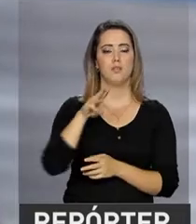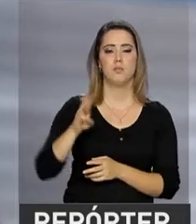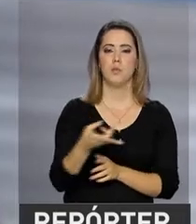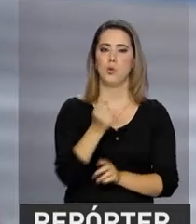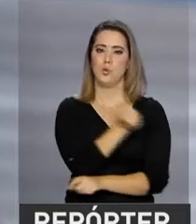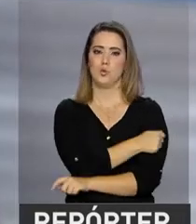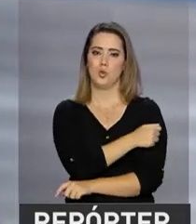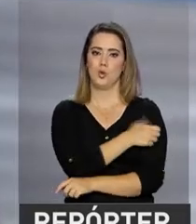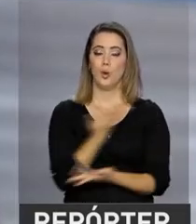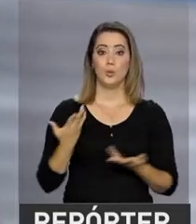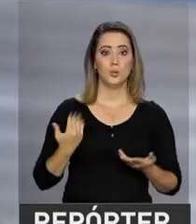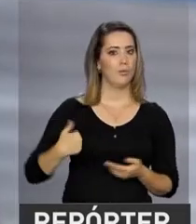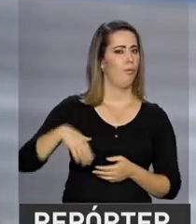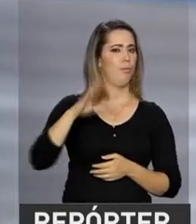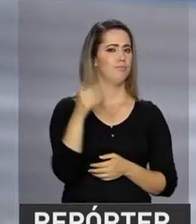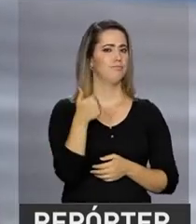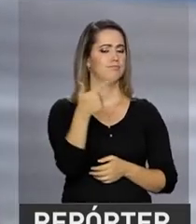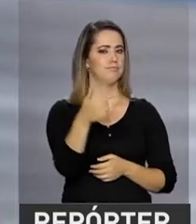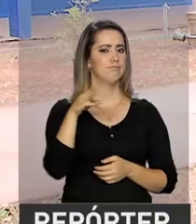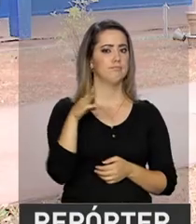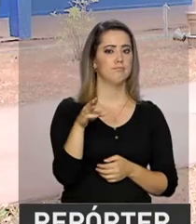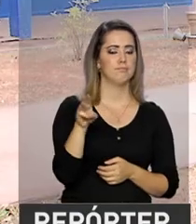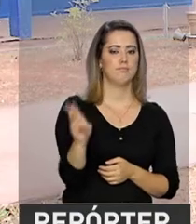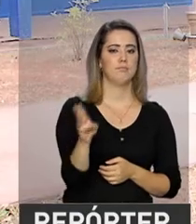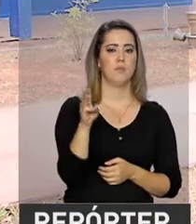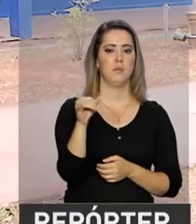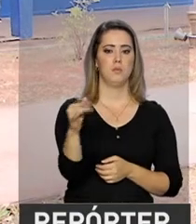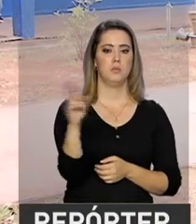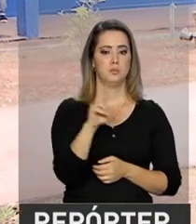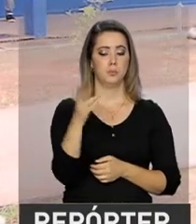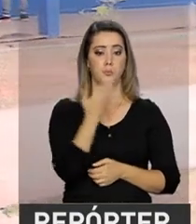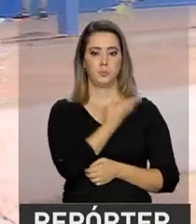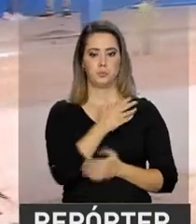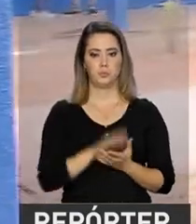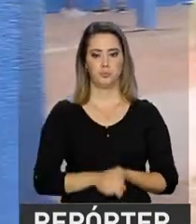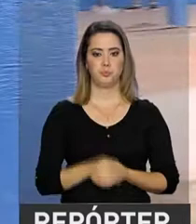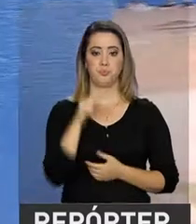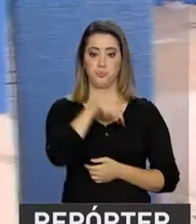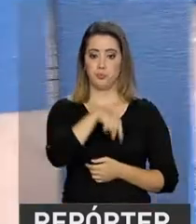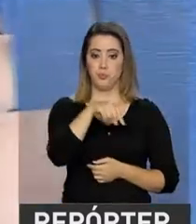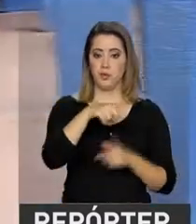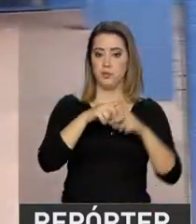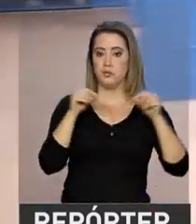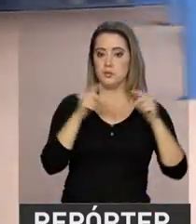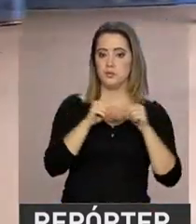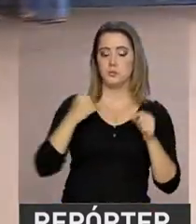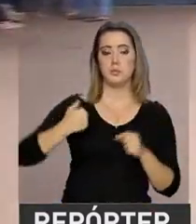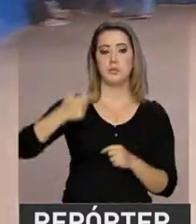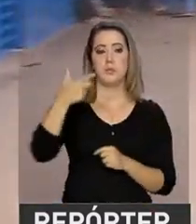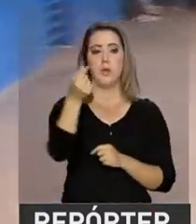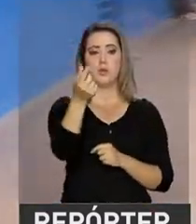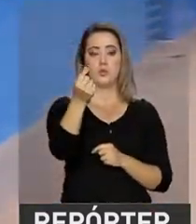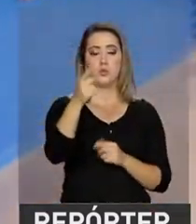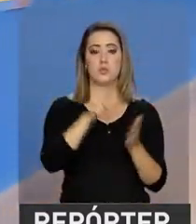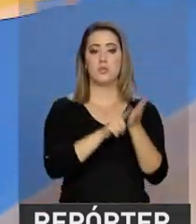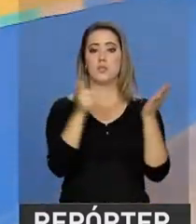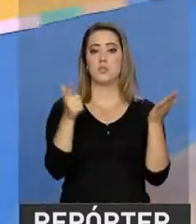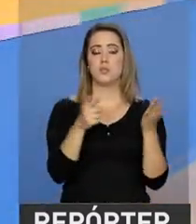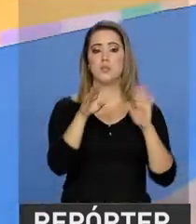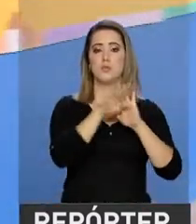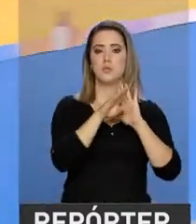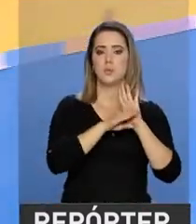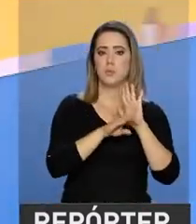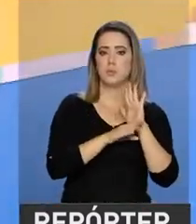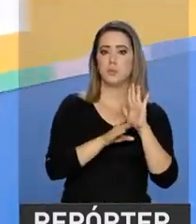investimento chegou a quase 2 bilhões de reais essa escola de brasília recebeu mais de 200 livros do programa nacional do livro